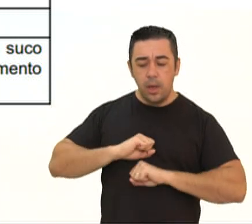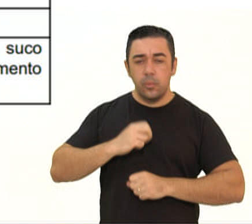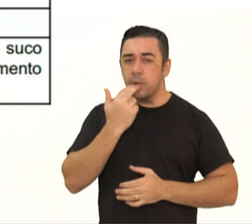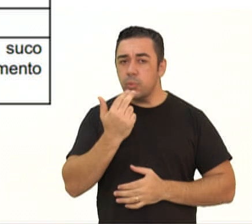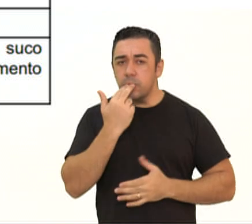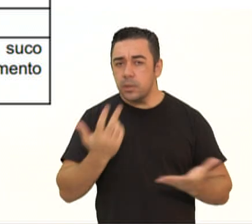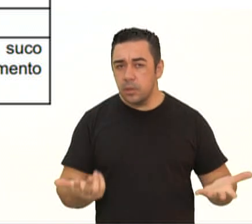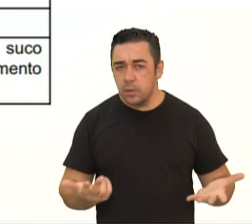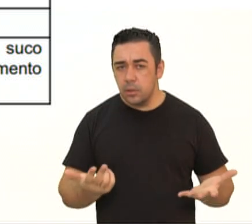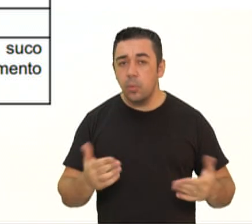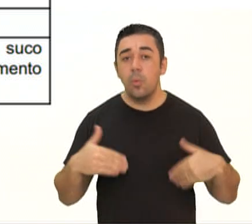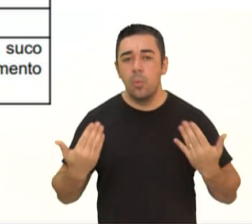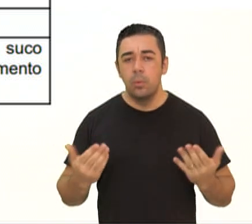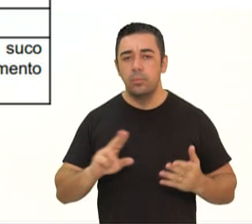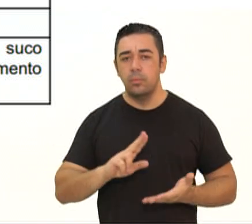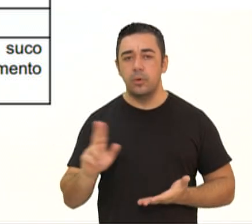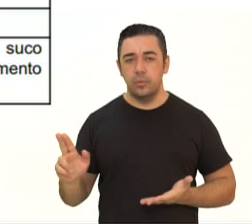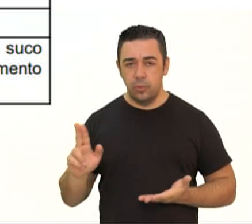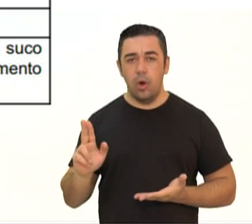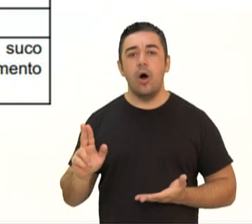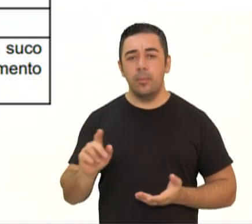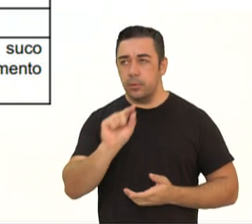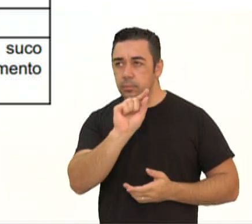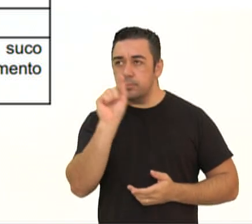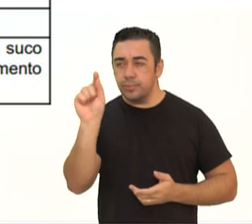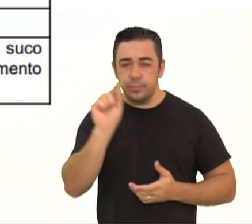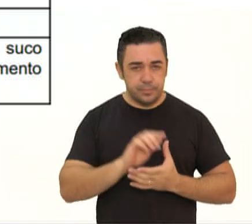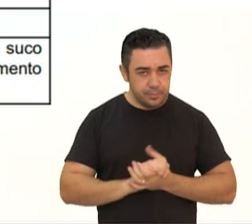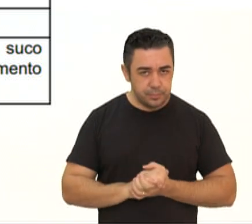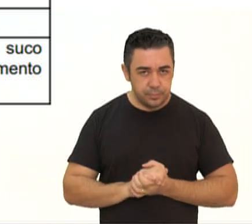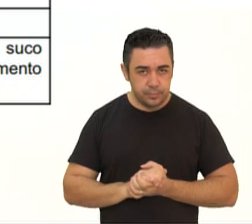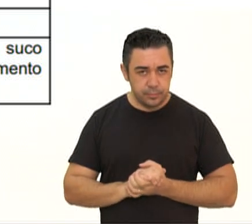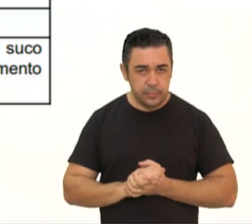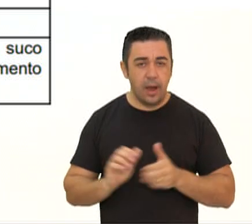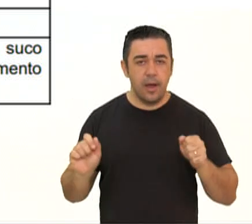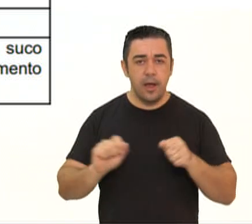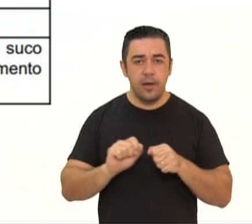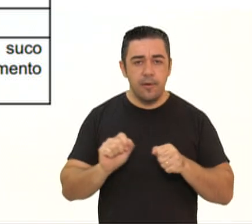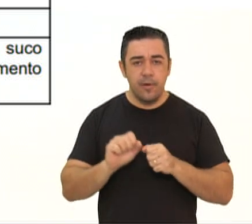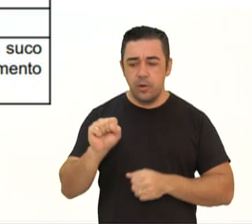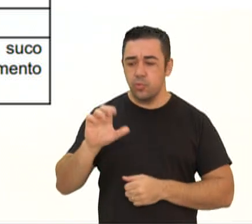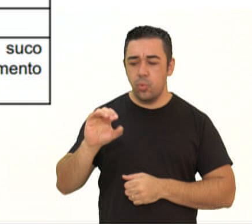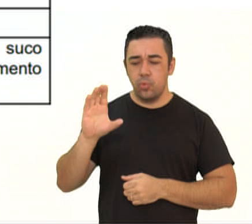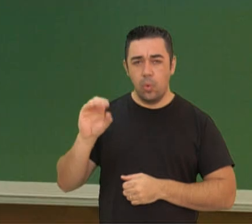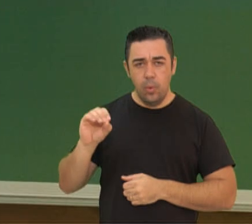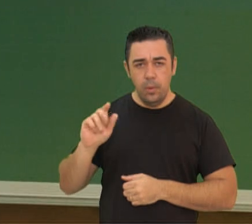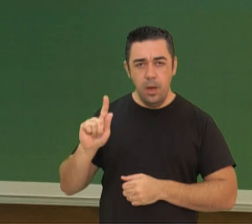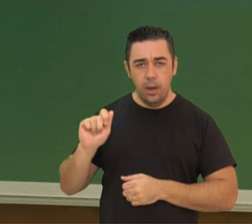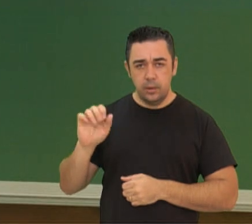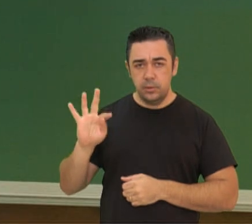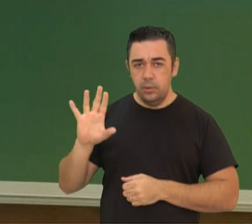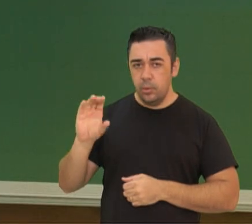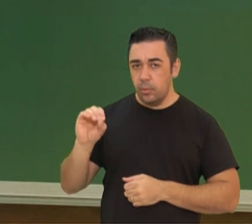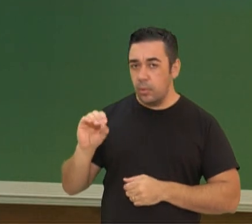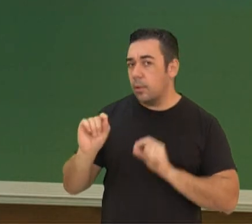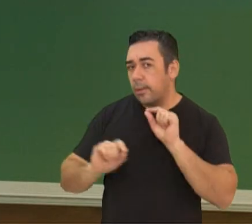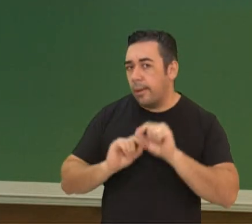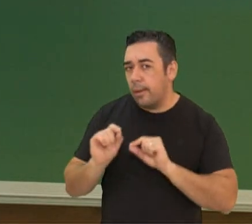faz isso? Você vai colocar o número correspondente ali dentro. Produção de suco gástrico.